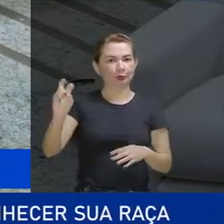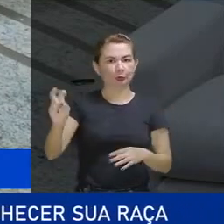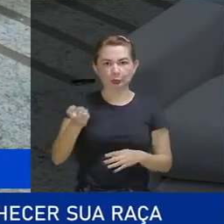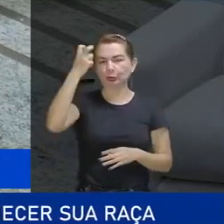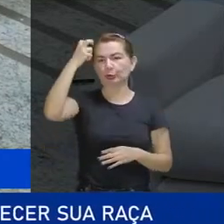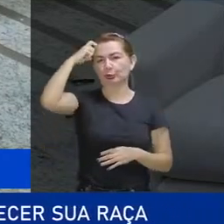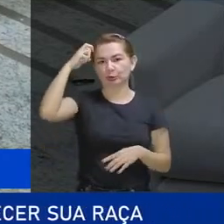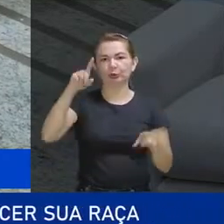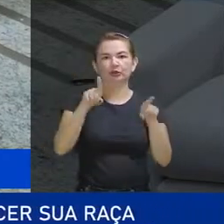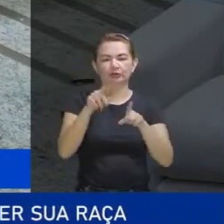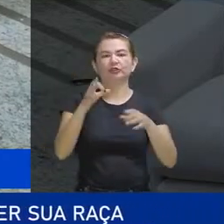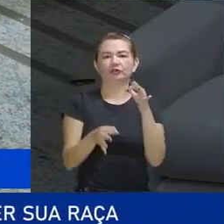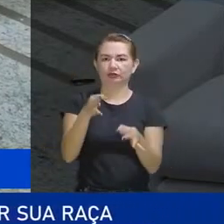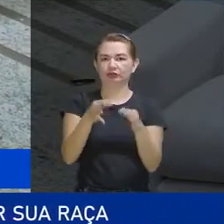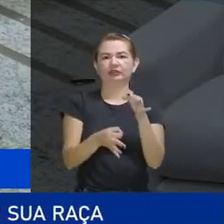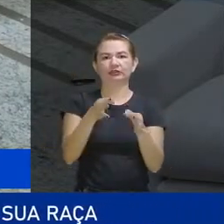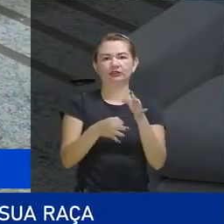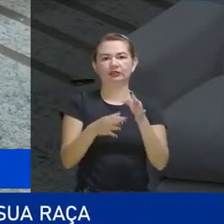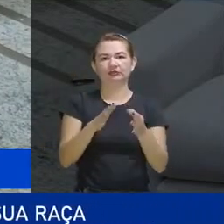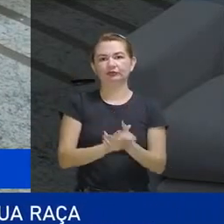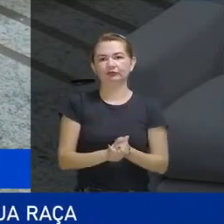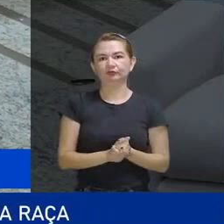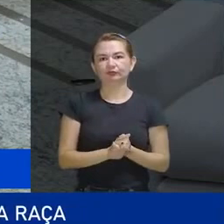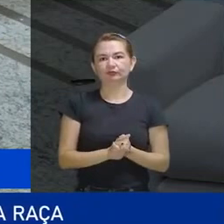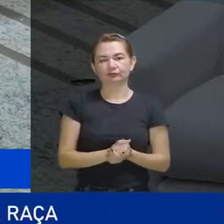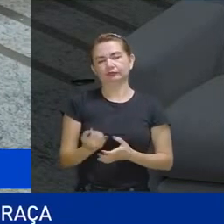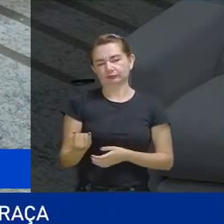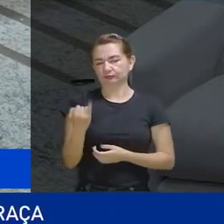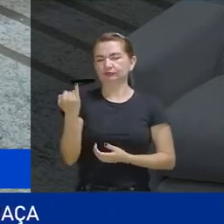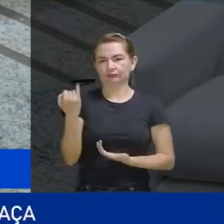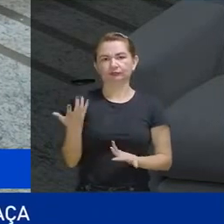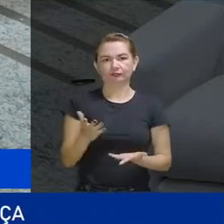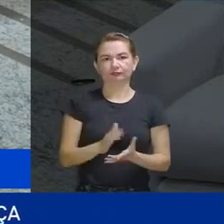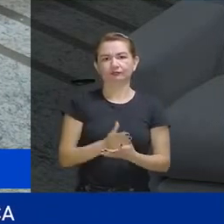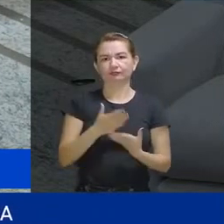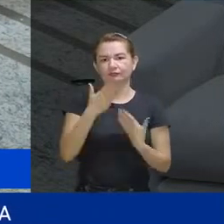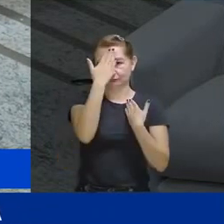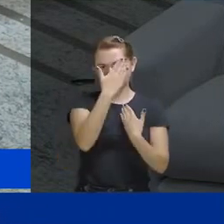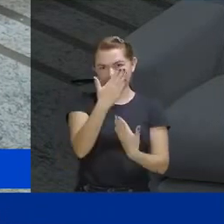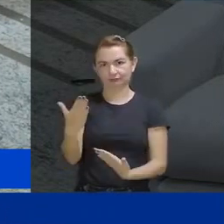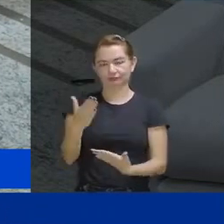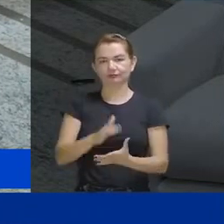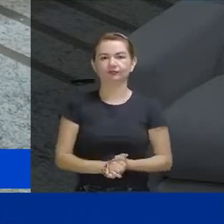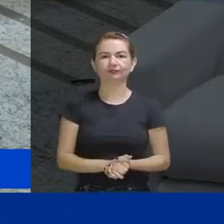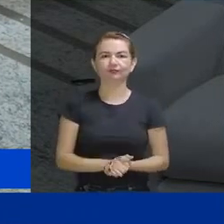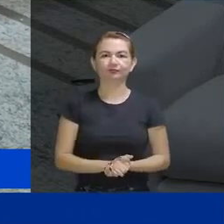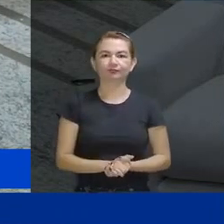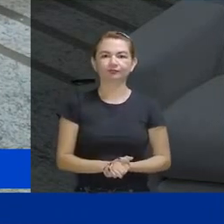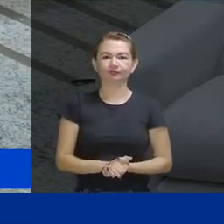E justiça. Isso aqui, para mim, é justiça. Obrigado.